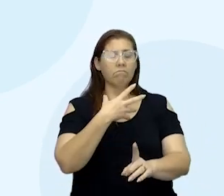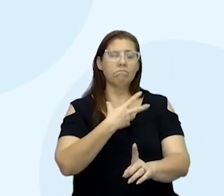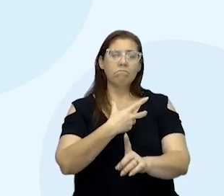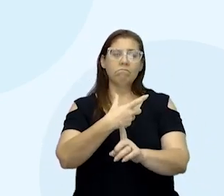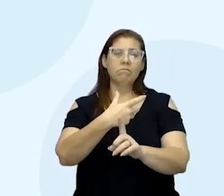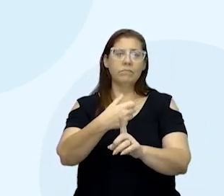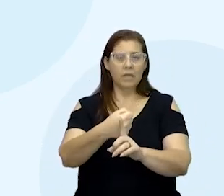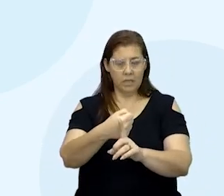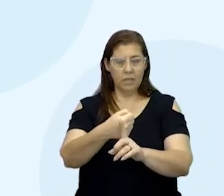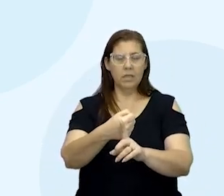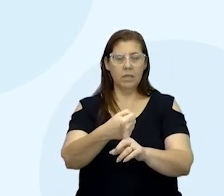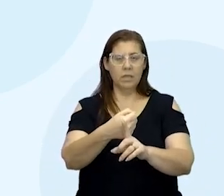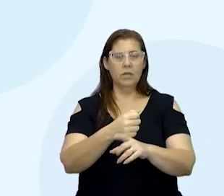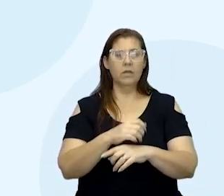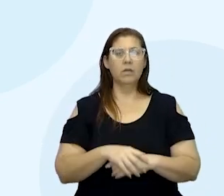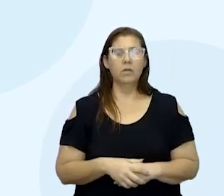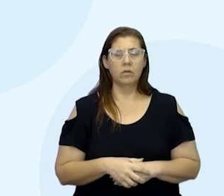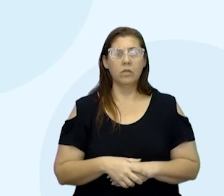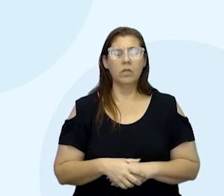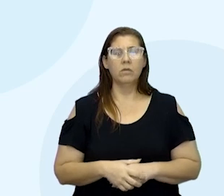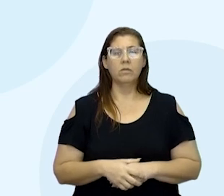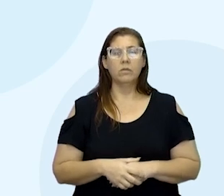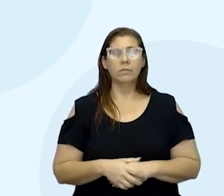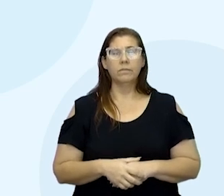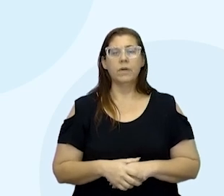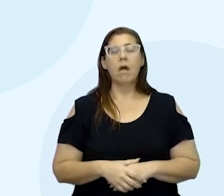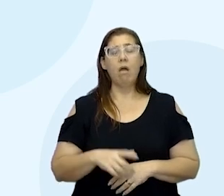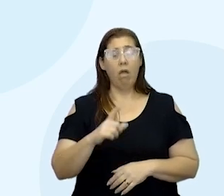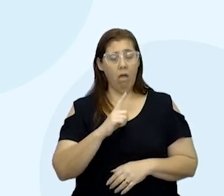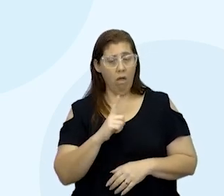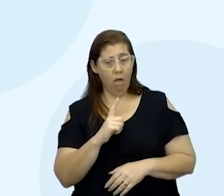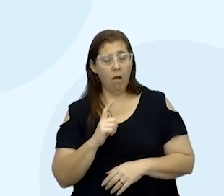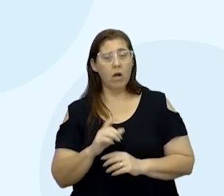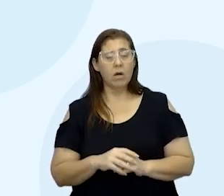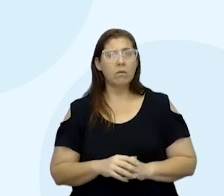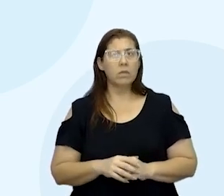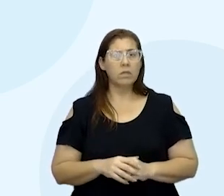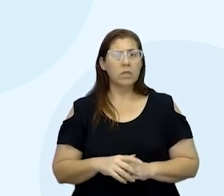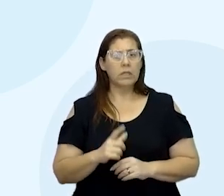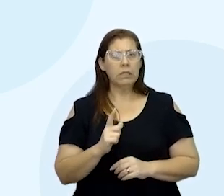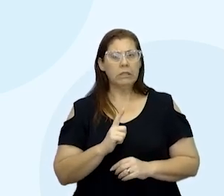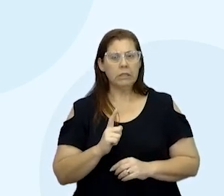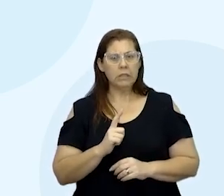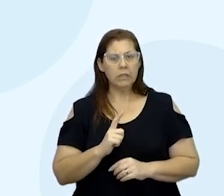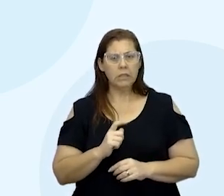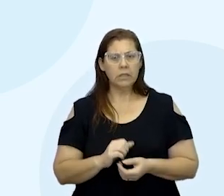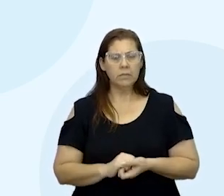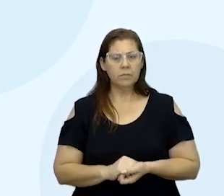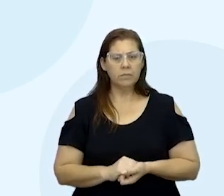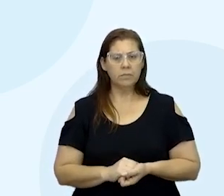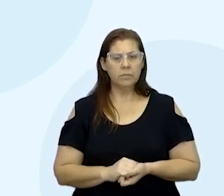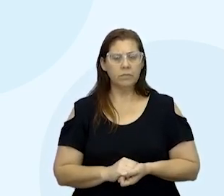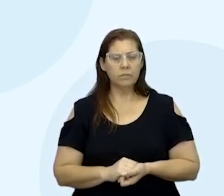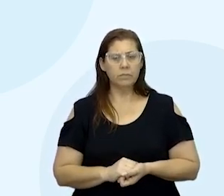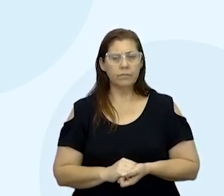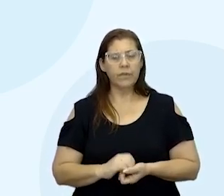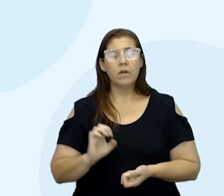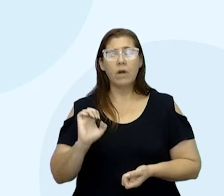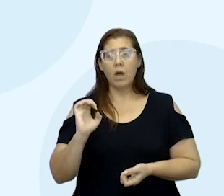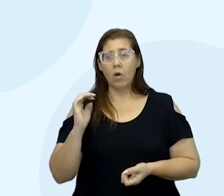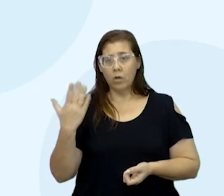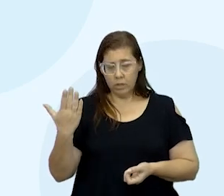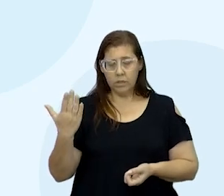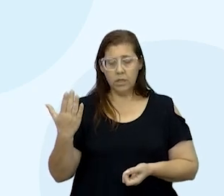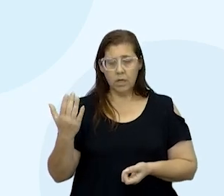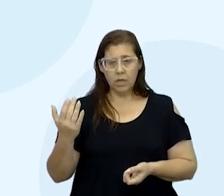política higienista, né, de limpeza social, ela vai acabar aí causando aí o povoamento